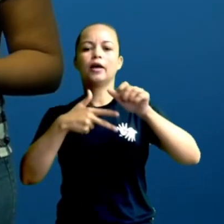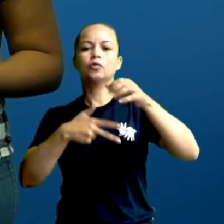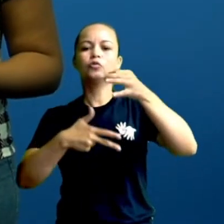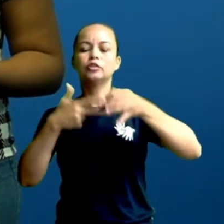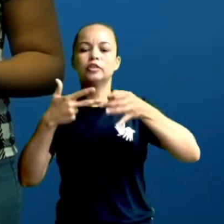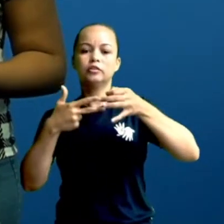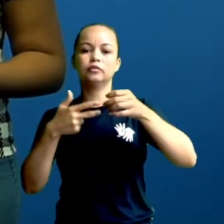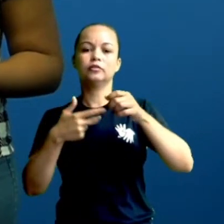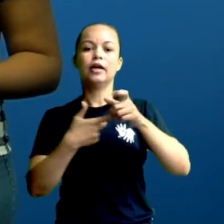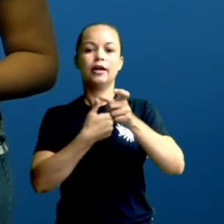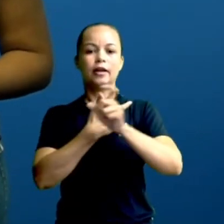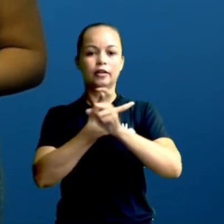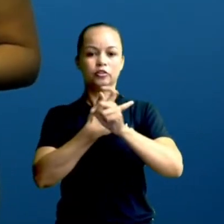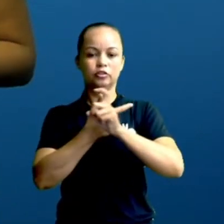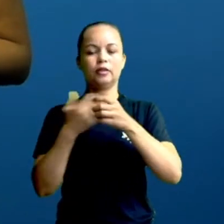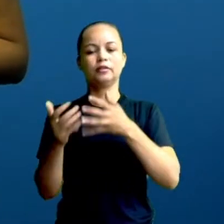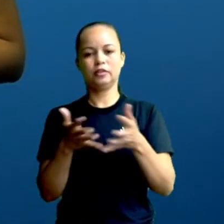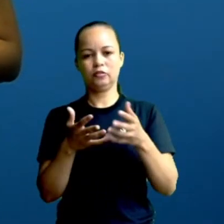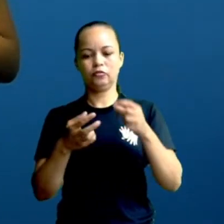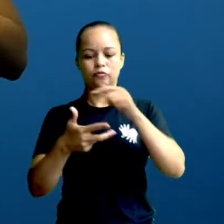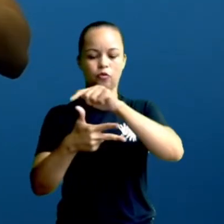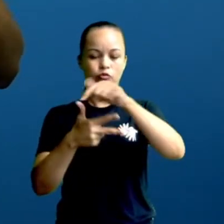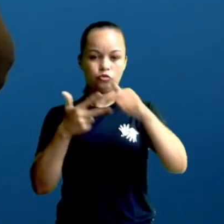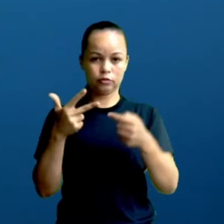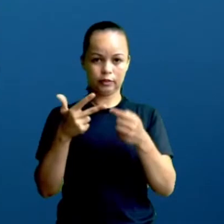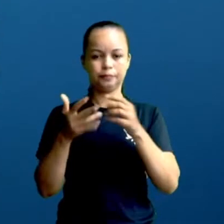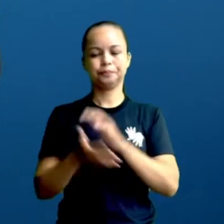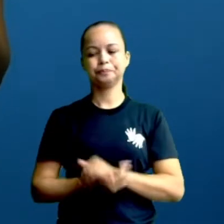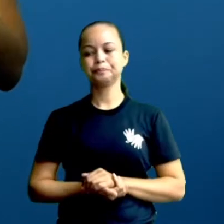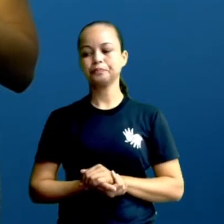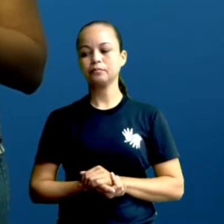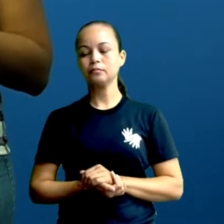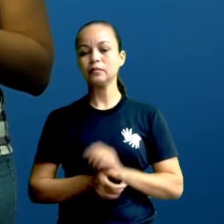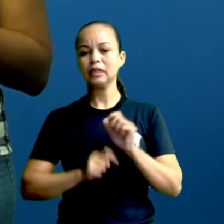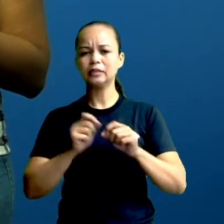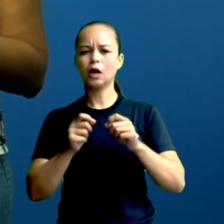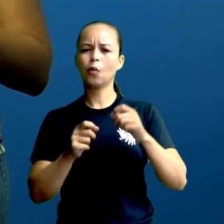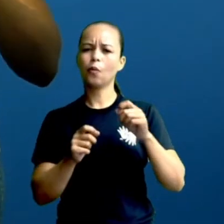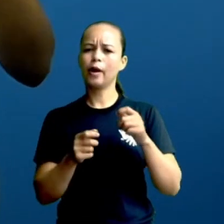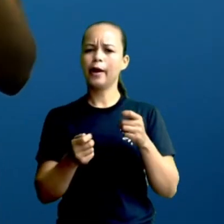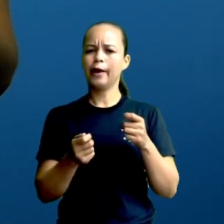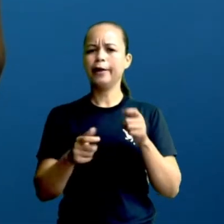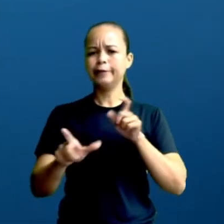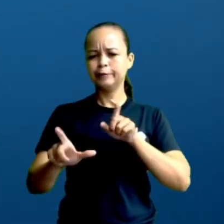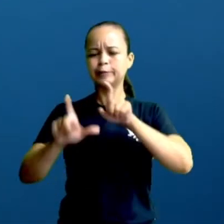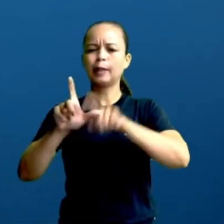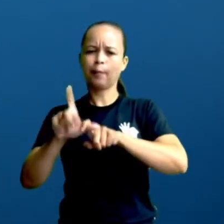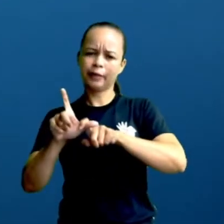judiciário e legislativo também. Então, é uma certa independência,